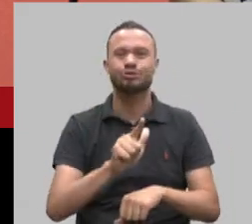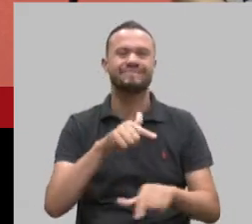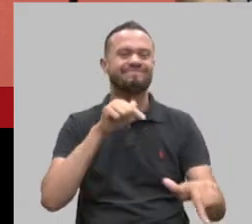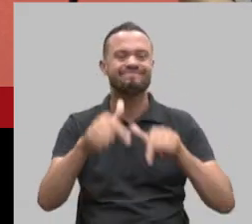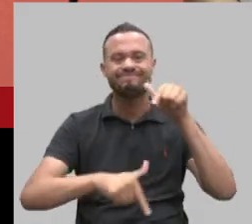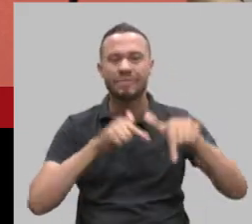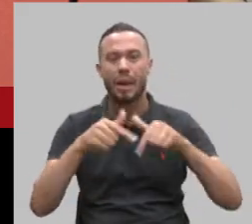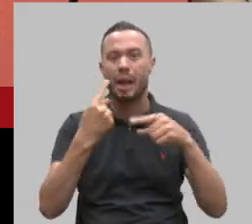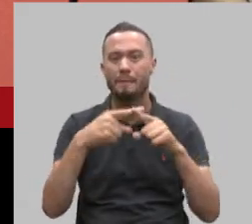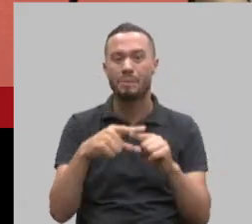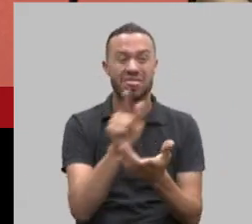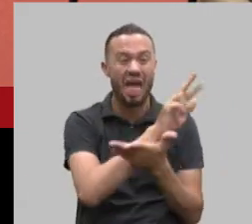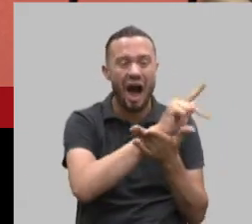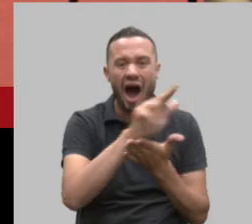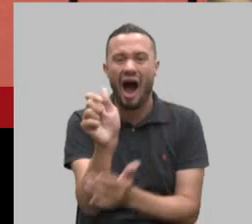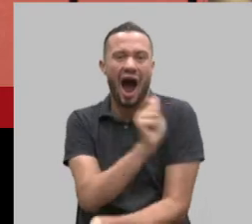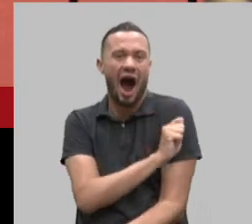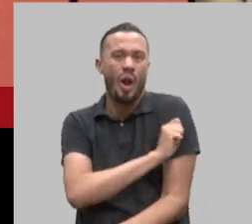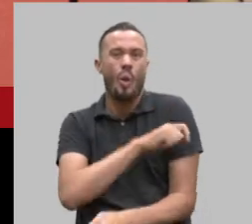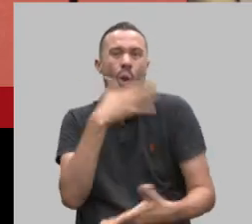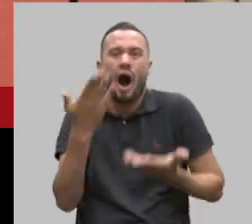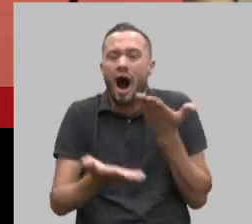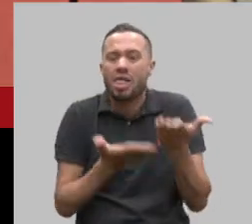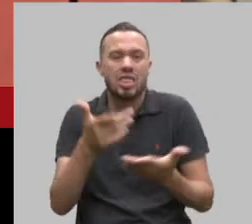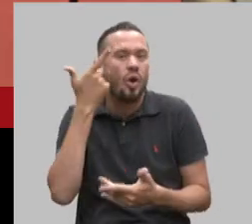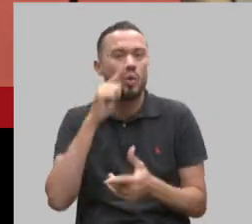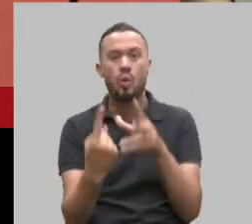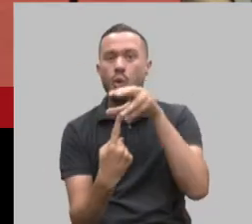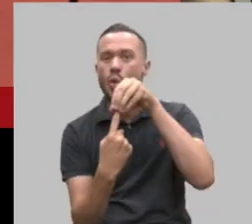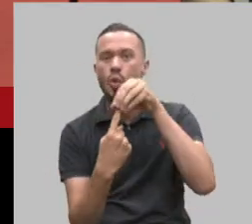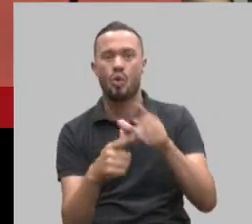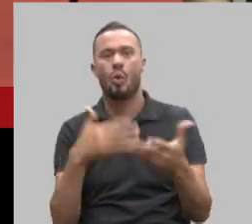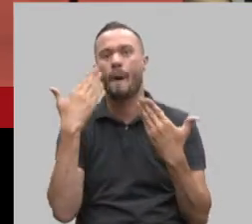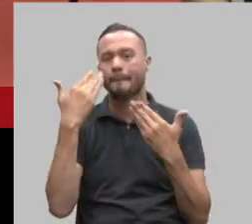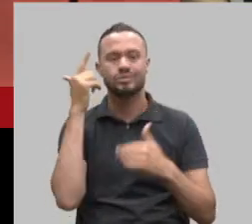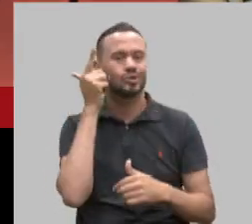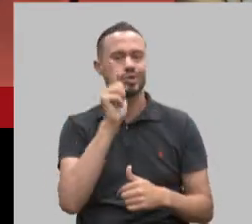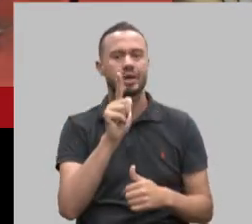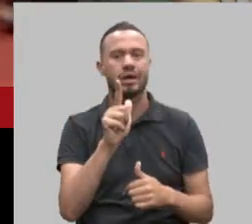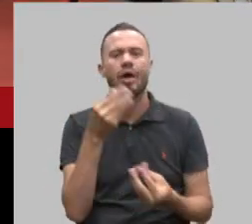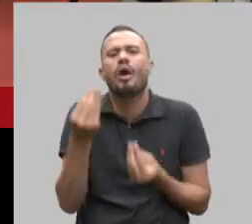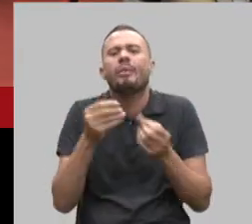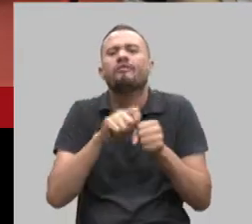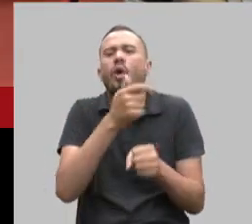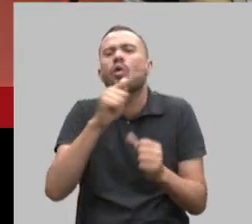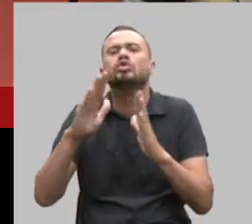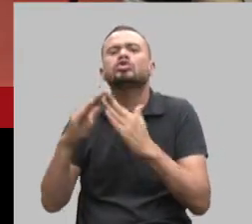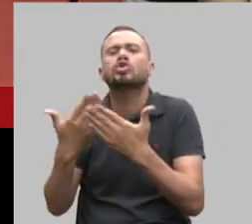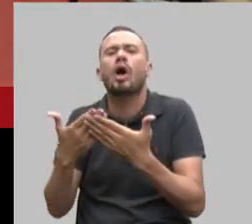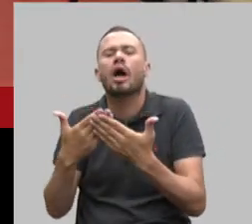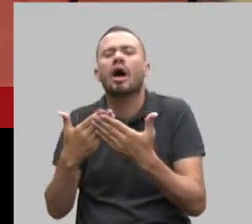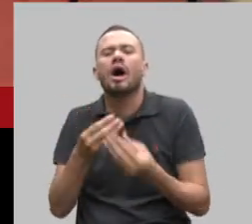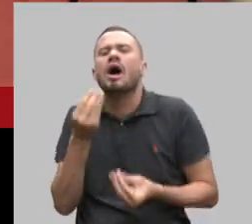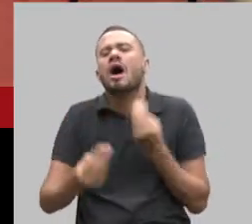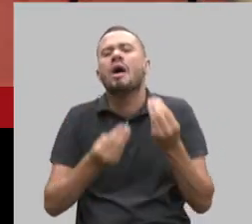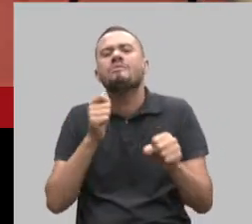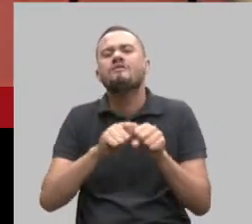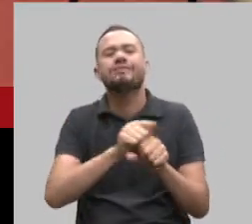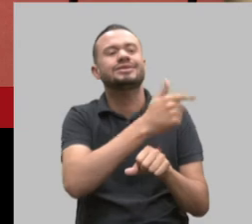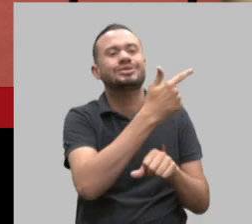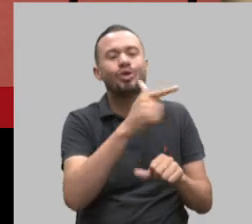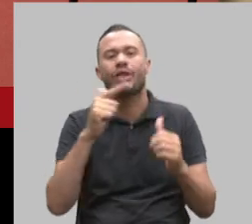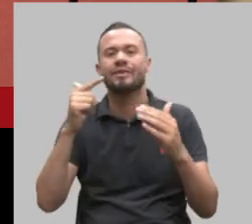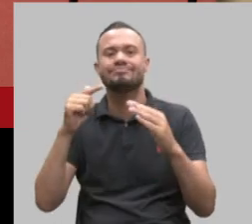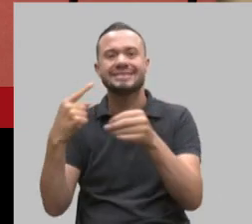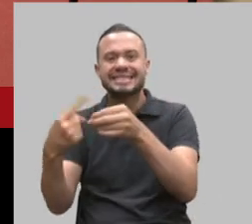muitos alunos para ele atender e as outras escolas e as cidades pequenas que não chegam a ter escola eles não têm